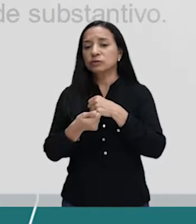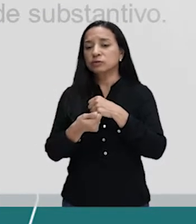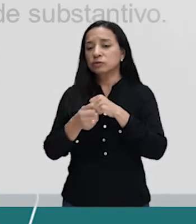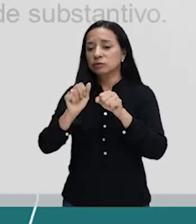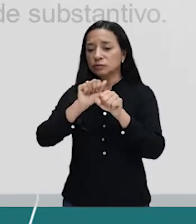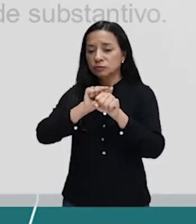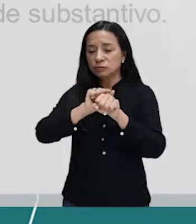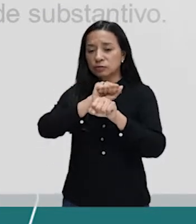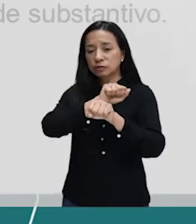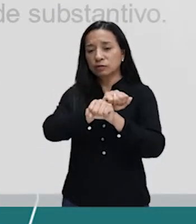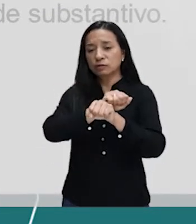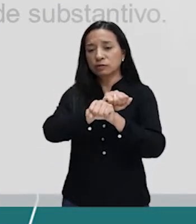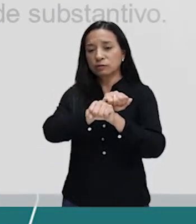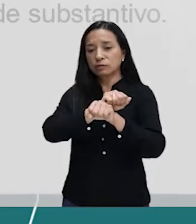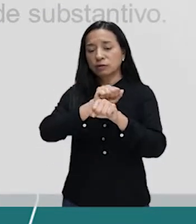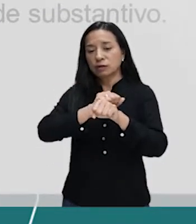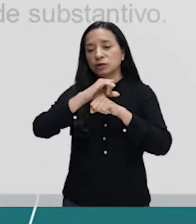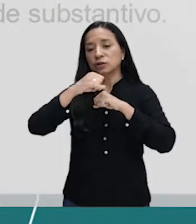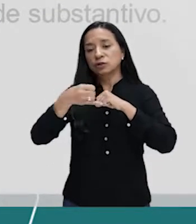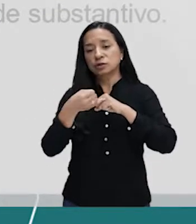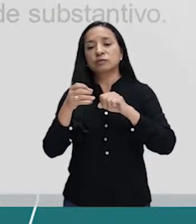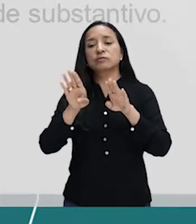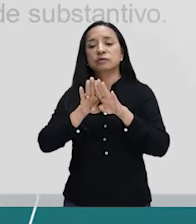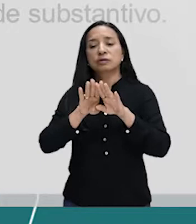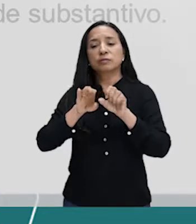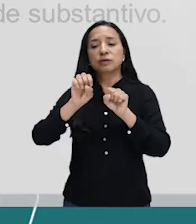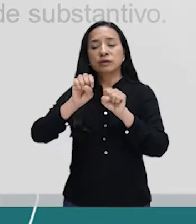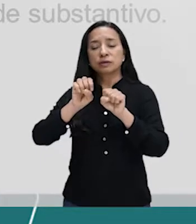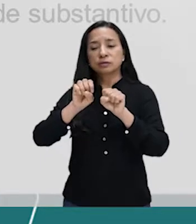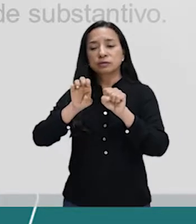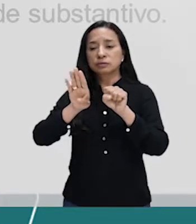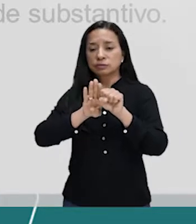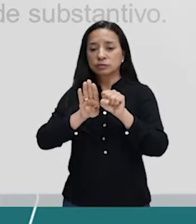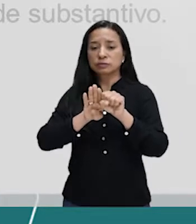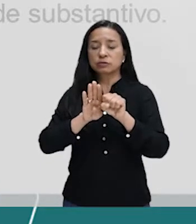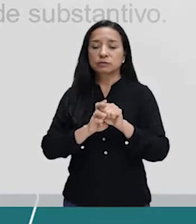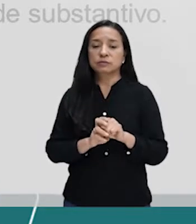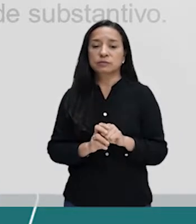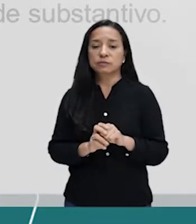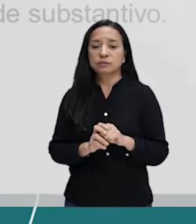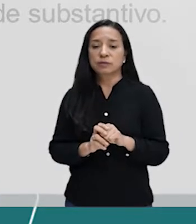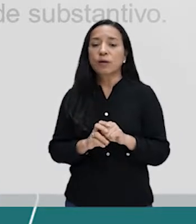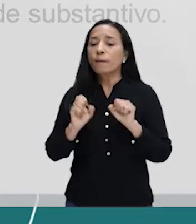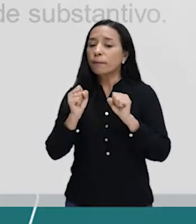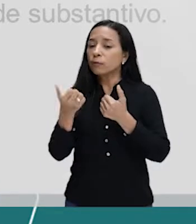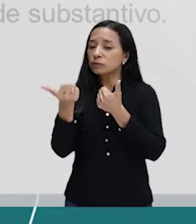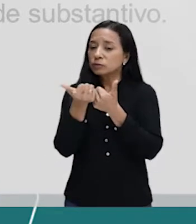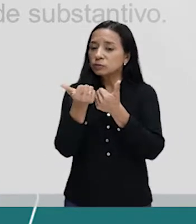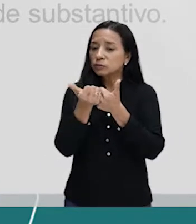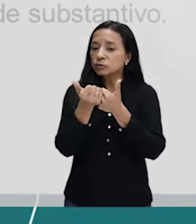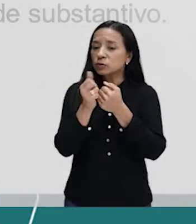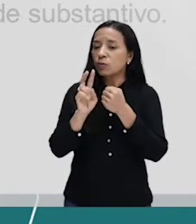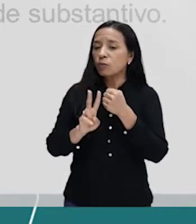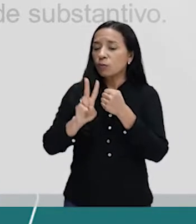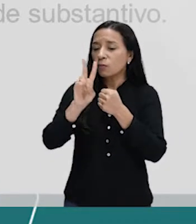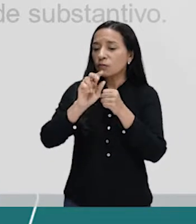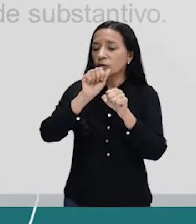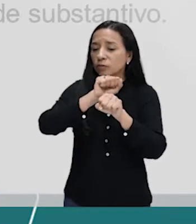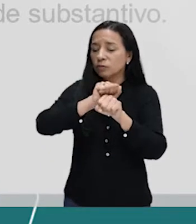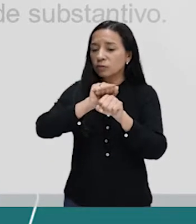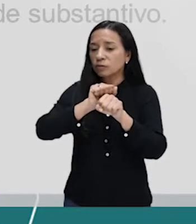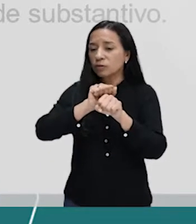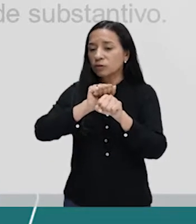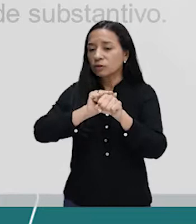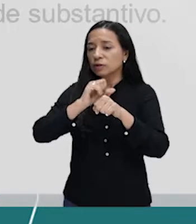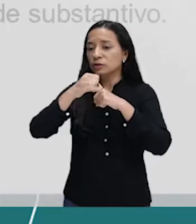Por vezes, as formas variáveis podem assumir valor de adjetivo ou de substantivo.